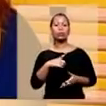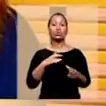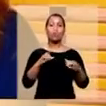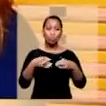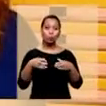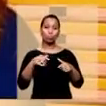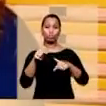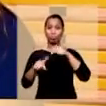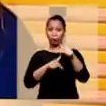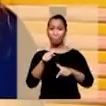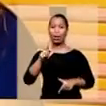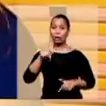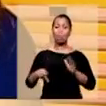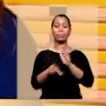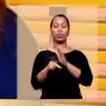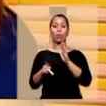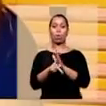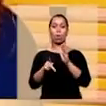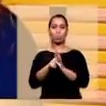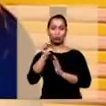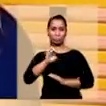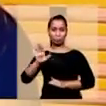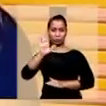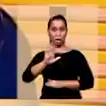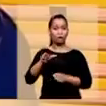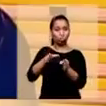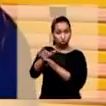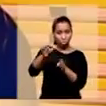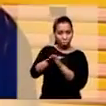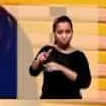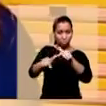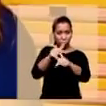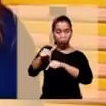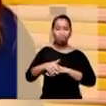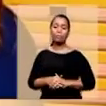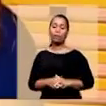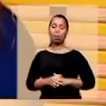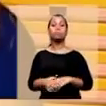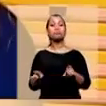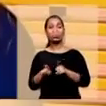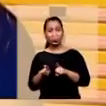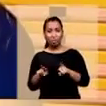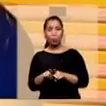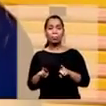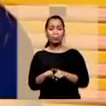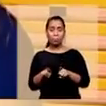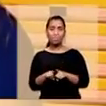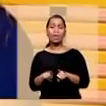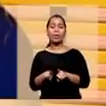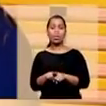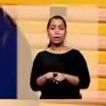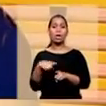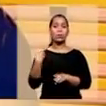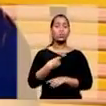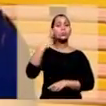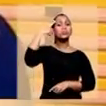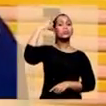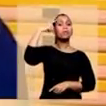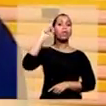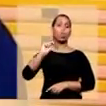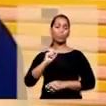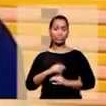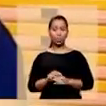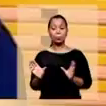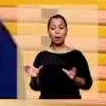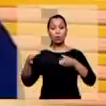Emprego, que é um programa estadual de orientação ao trabalho, e além do Time do Emprego, a nossa ideia é